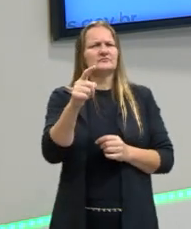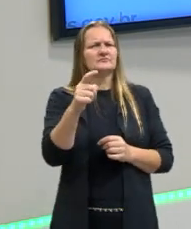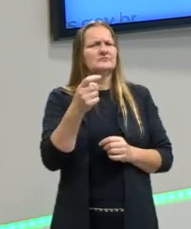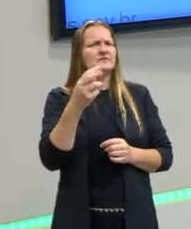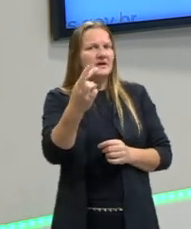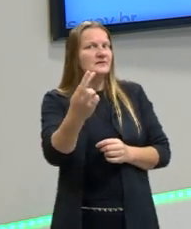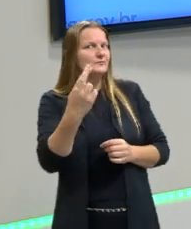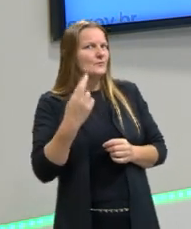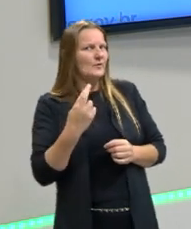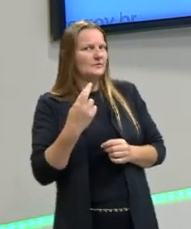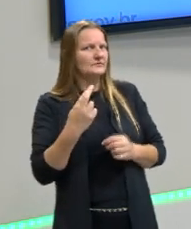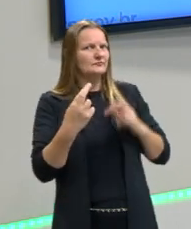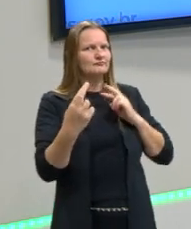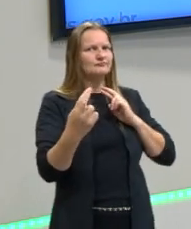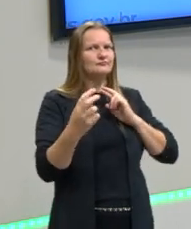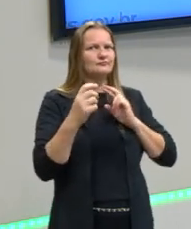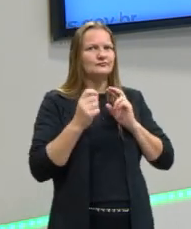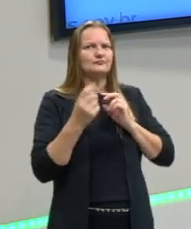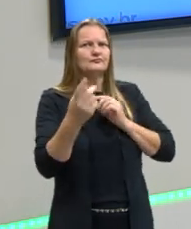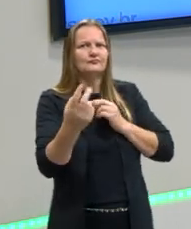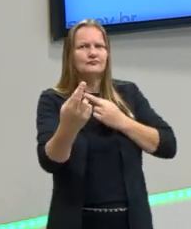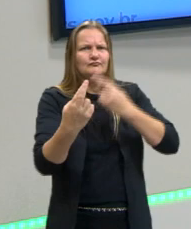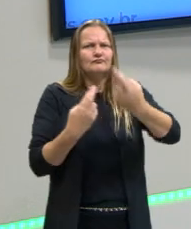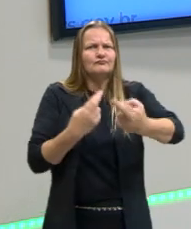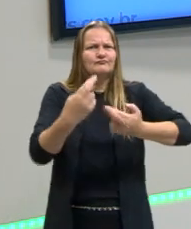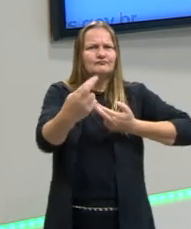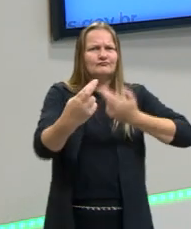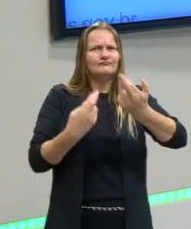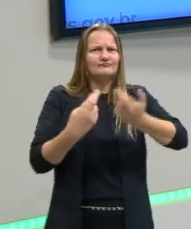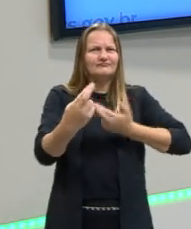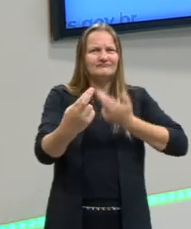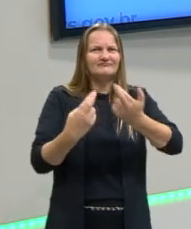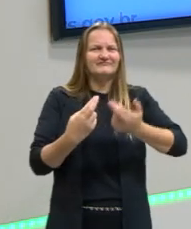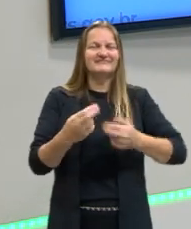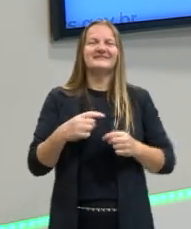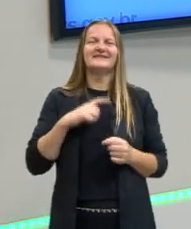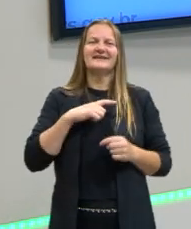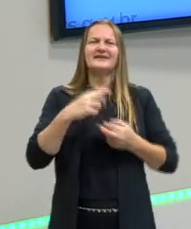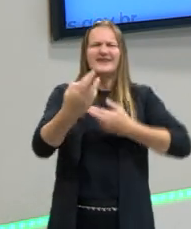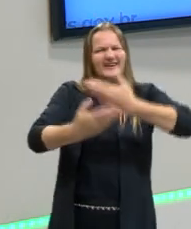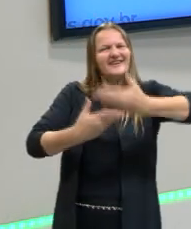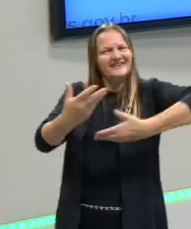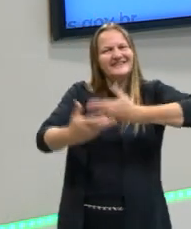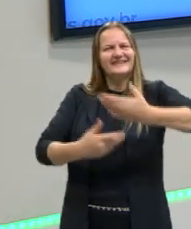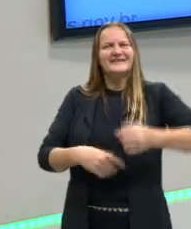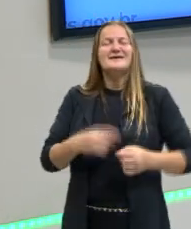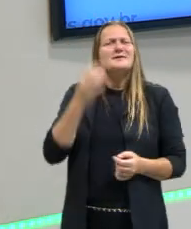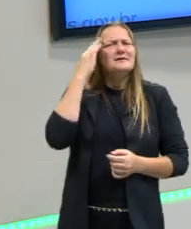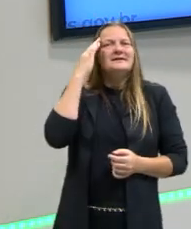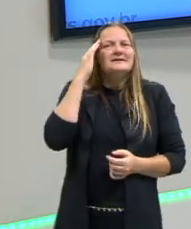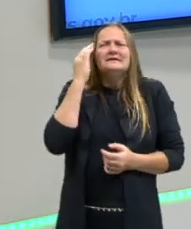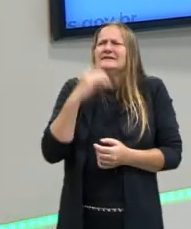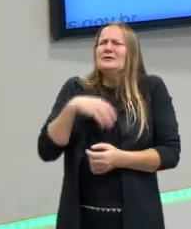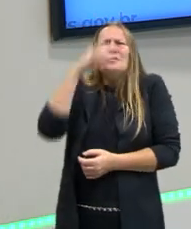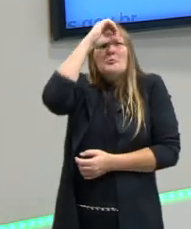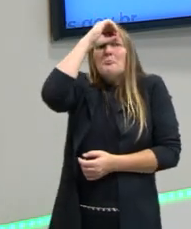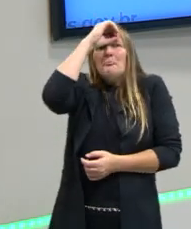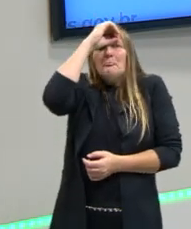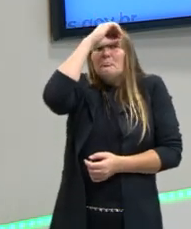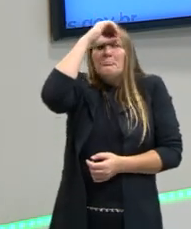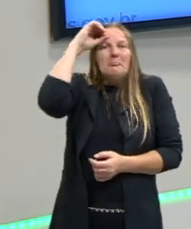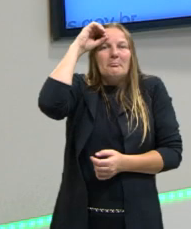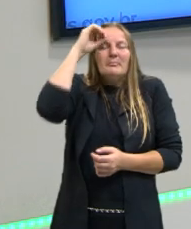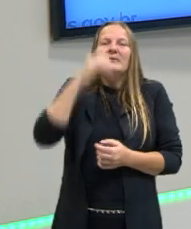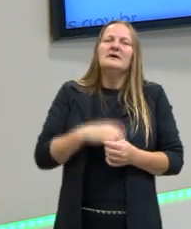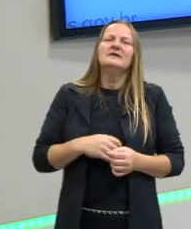pessoas as pessoas resposta dizendo ele argumentando aquelas pessoas que derem conhecimento que poucos sabiam o aqueles